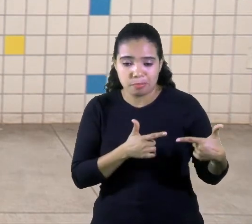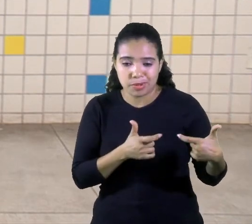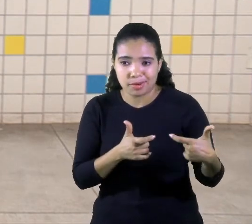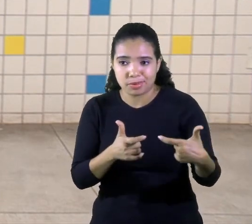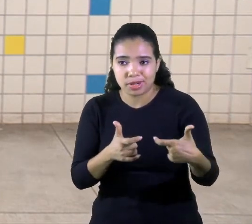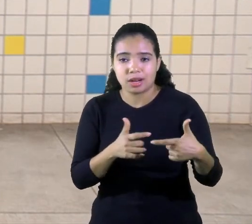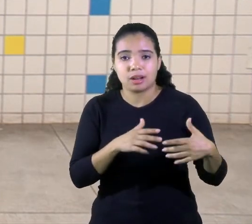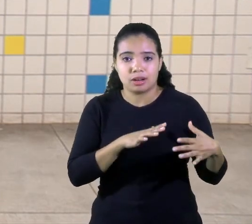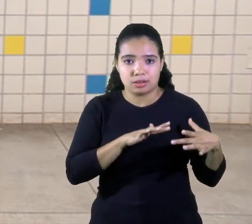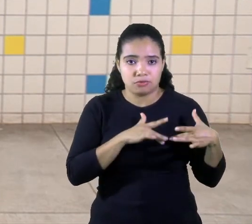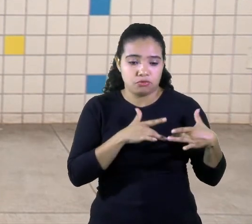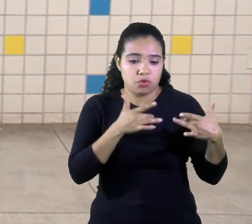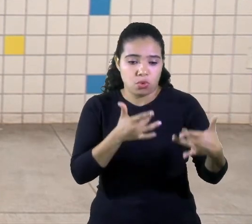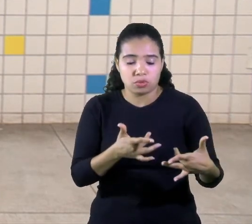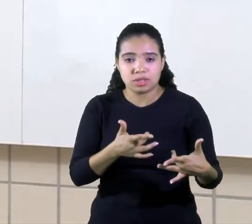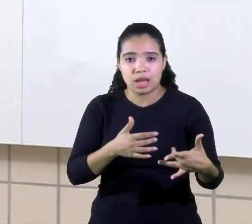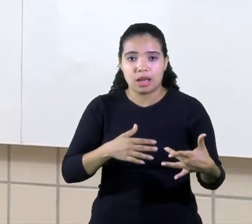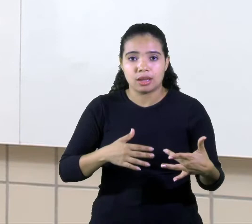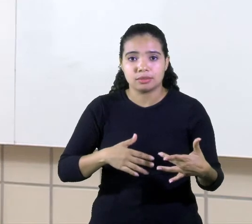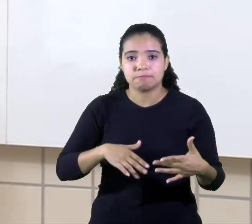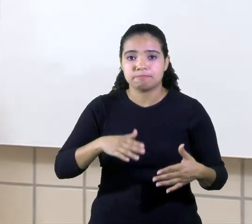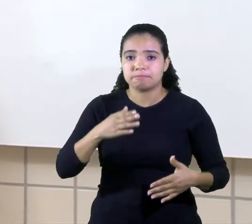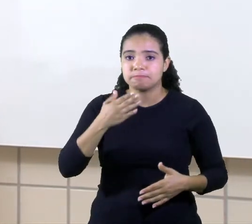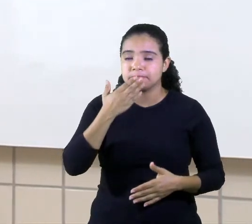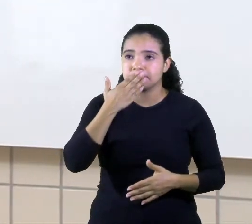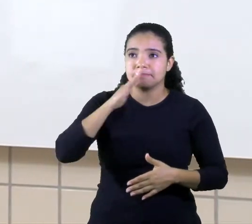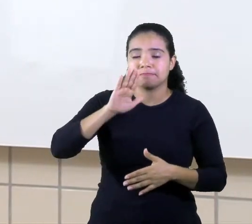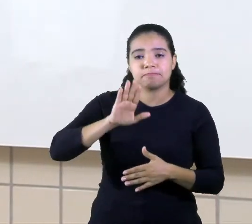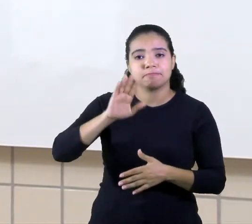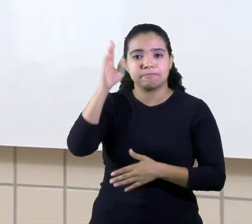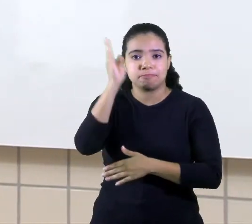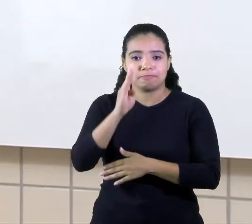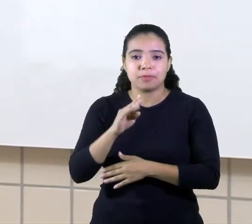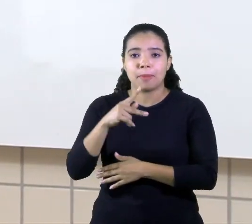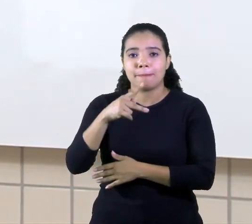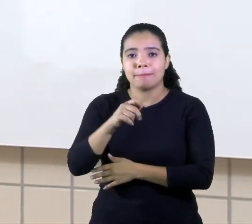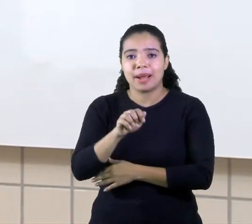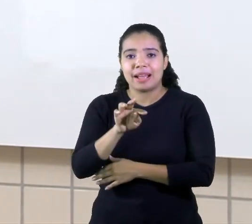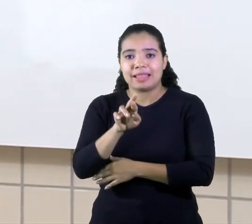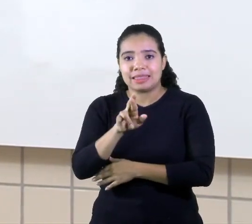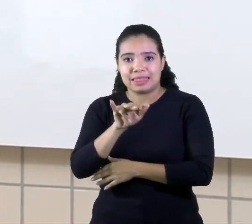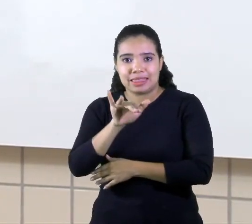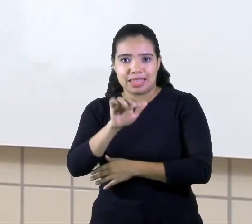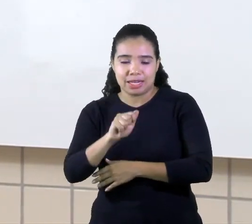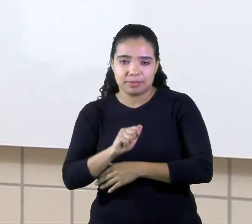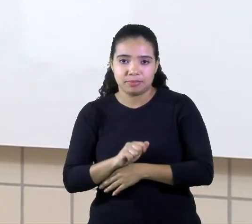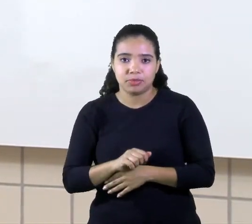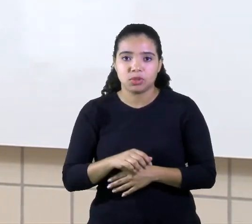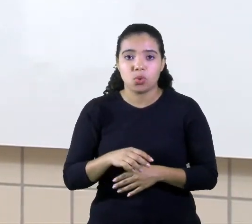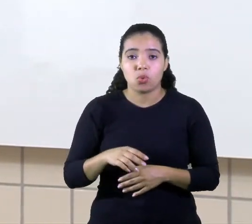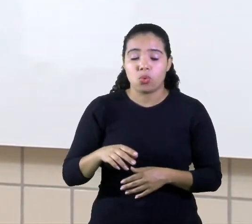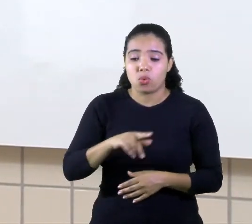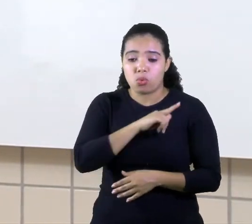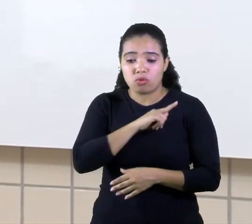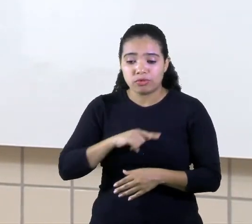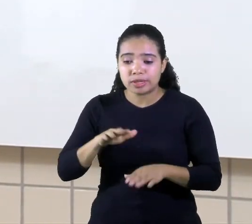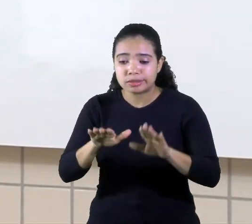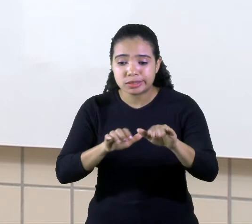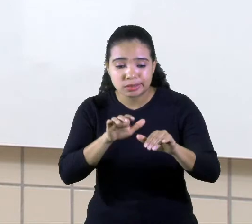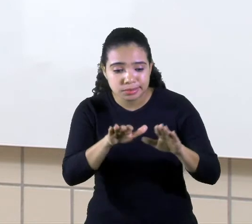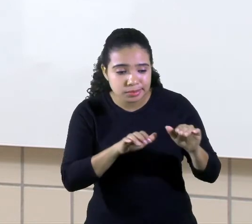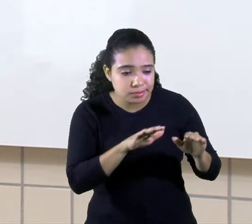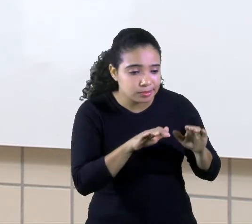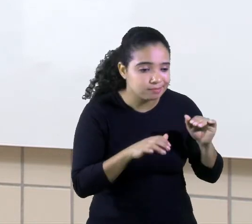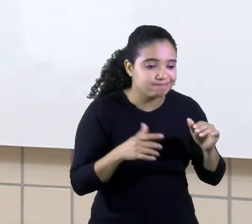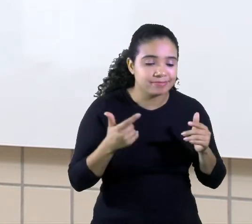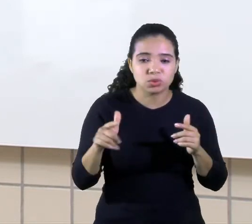como voluntários da pátria. Quando o governo não conseguia mais arrumar pessoas para ser voluntários da